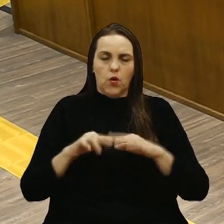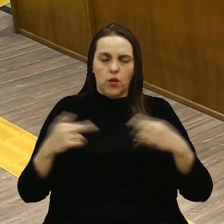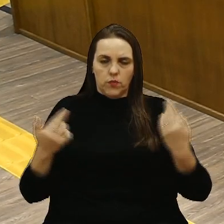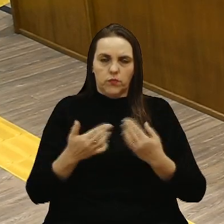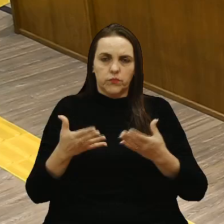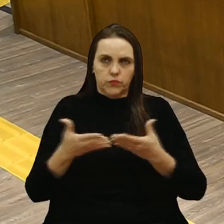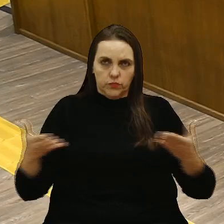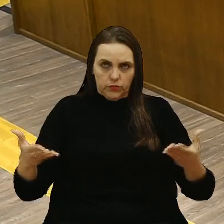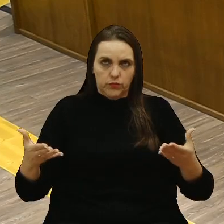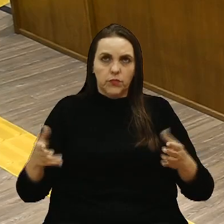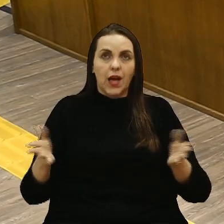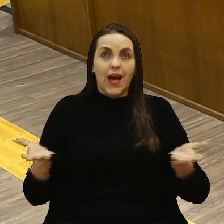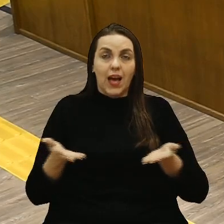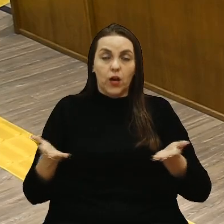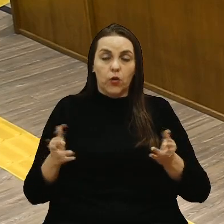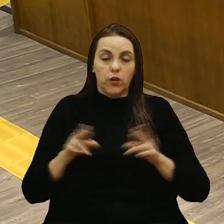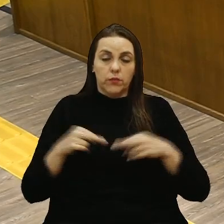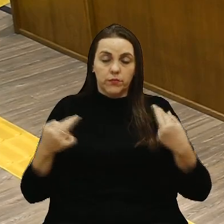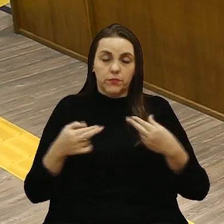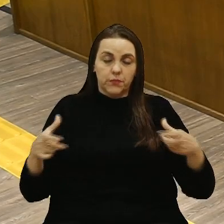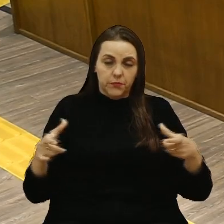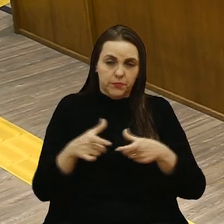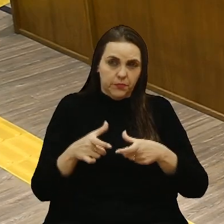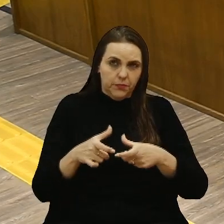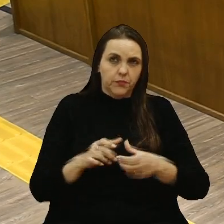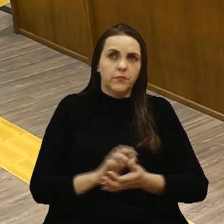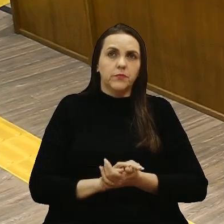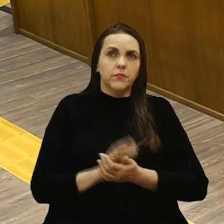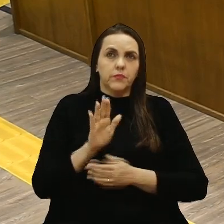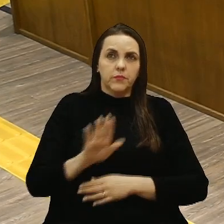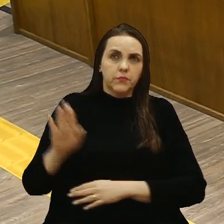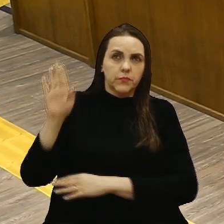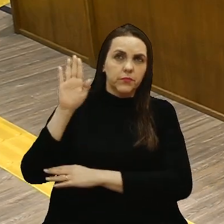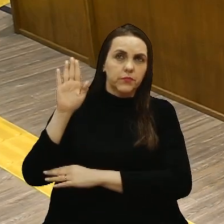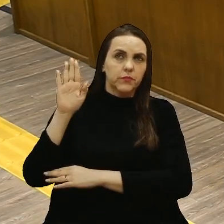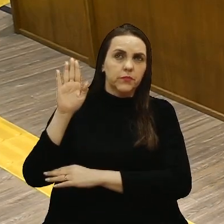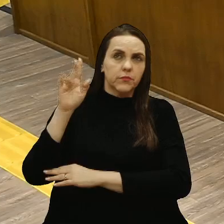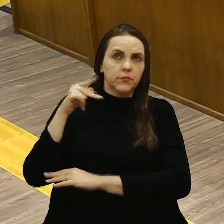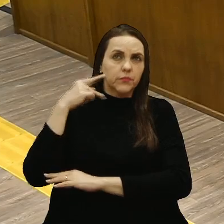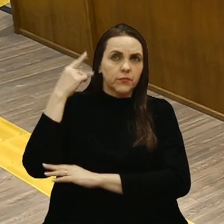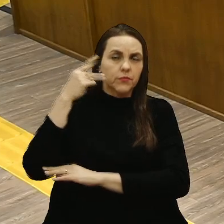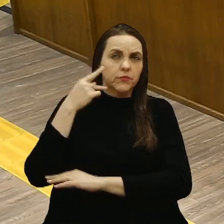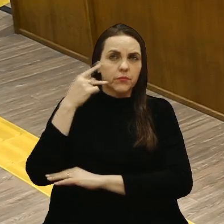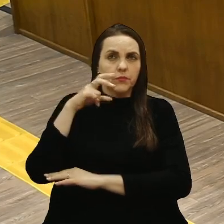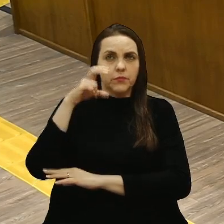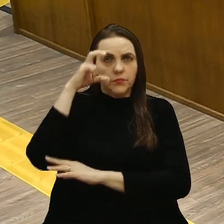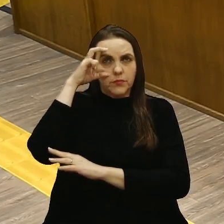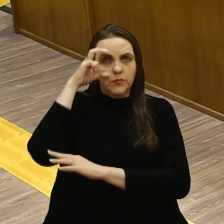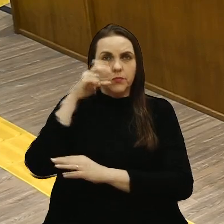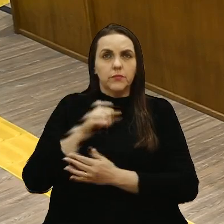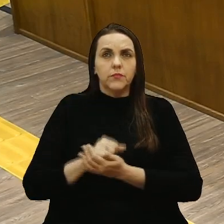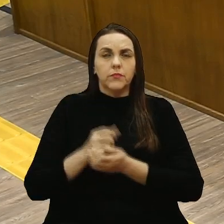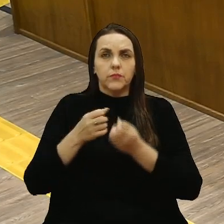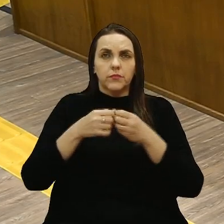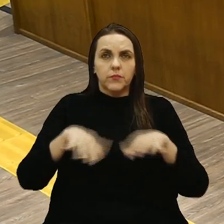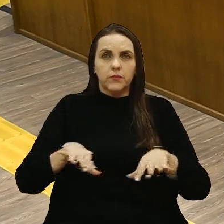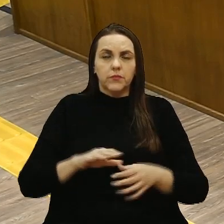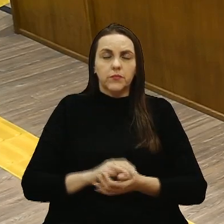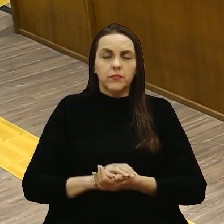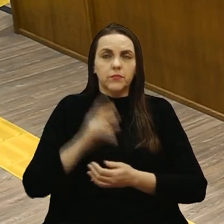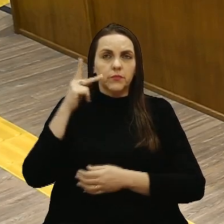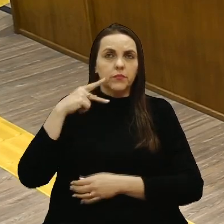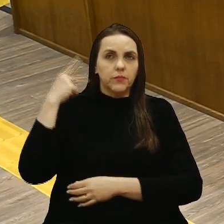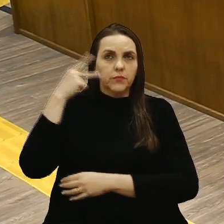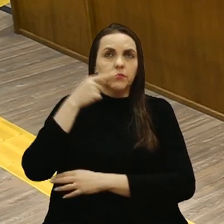expediente, passemos ao espaço do pequeno expediente, com a palavra vereadora Sandra Boneto, prejudicada,